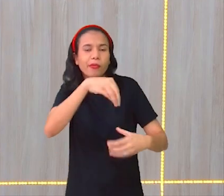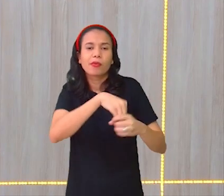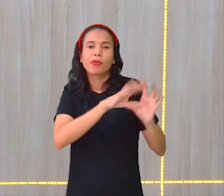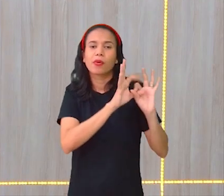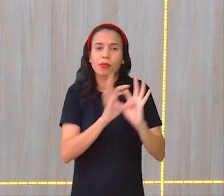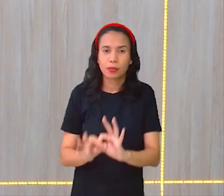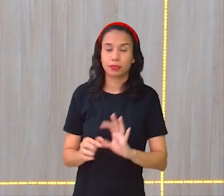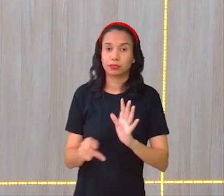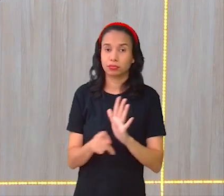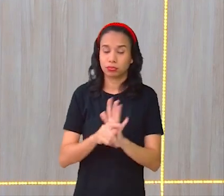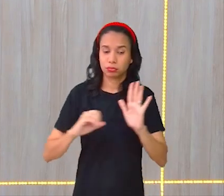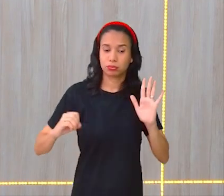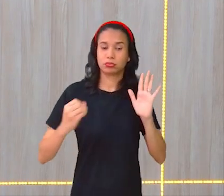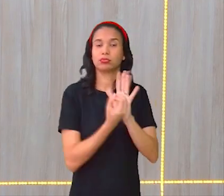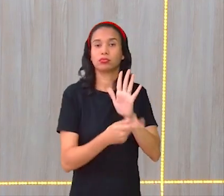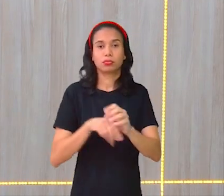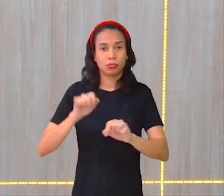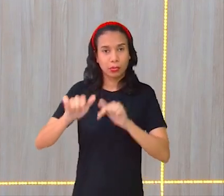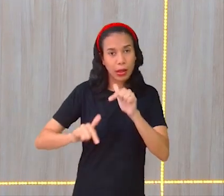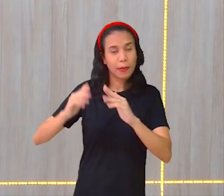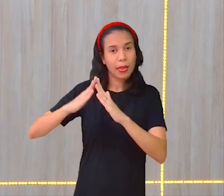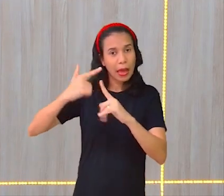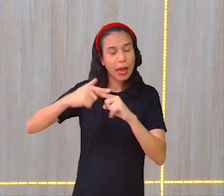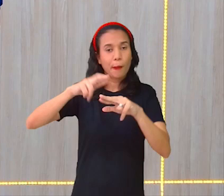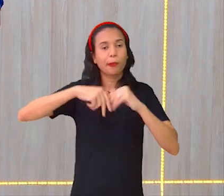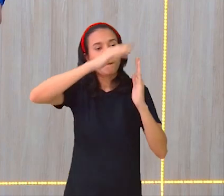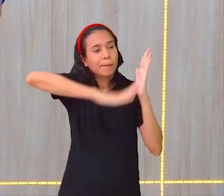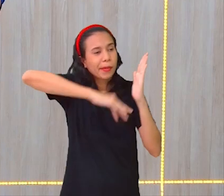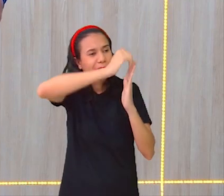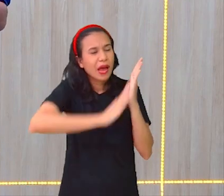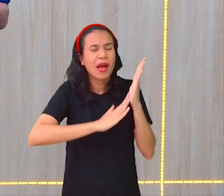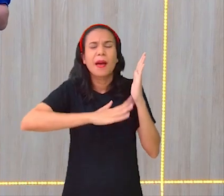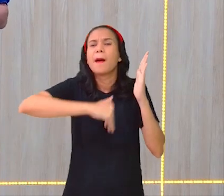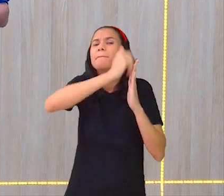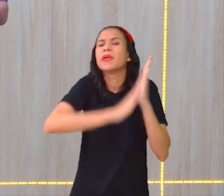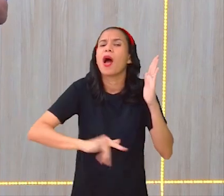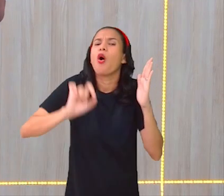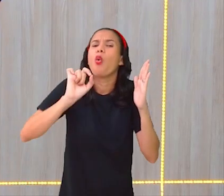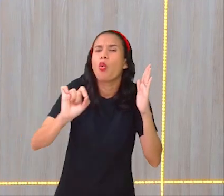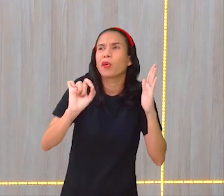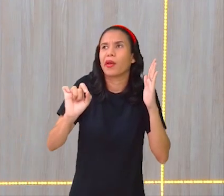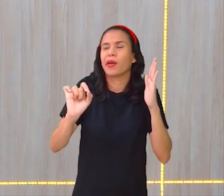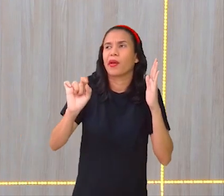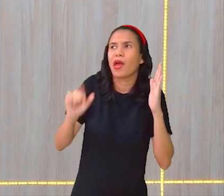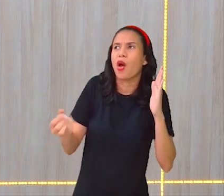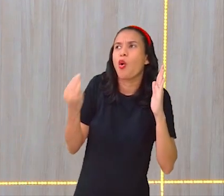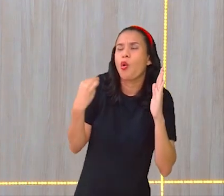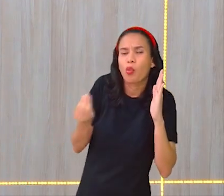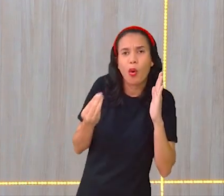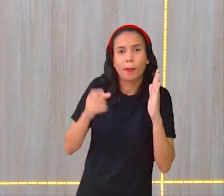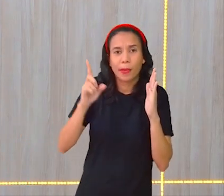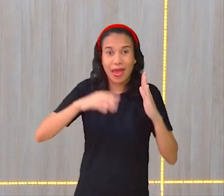do ofício da igreja. Então, se pintava. E o que eram pintados? Se eram